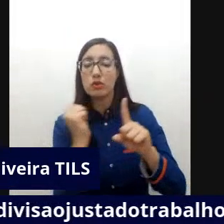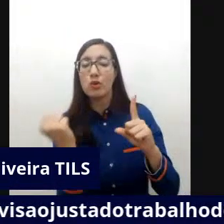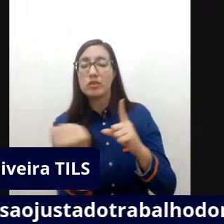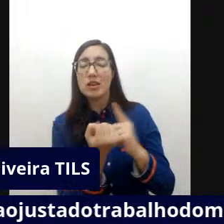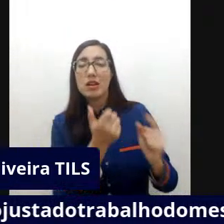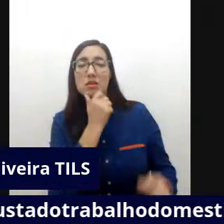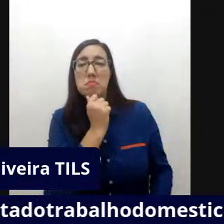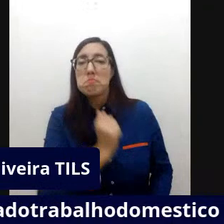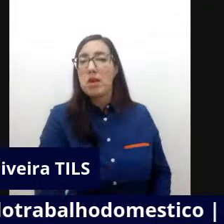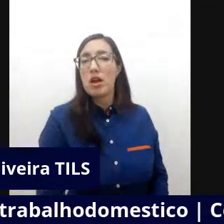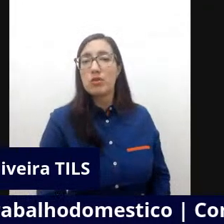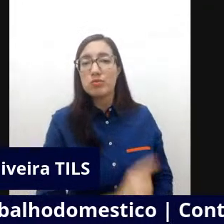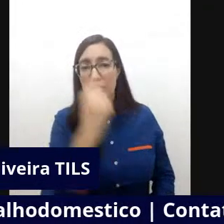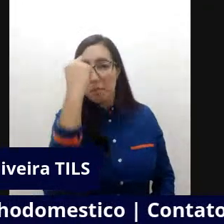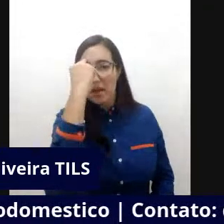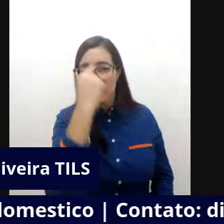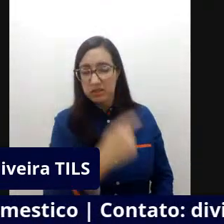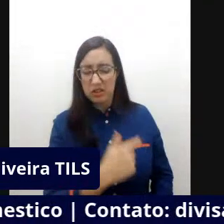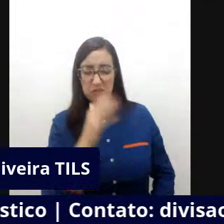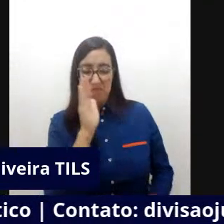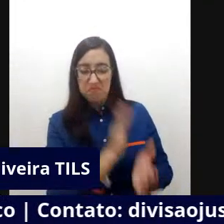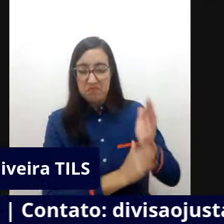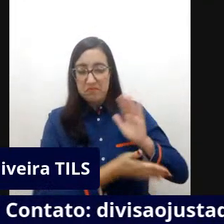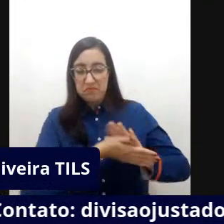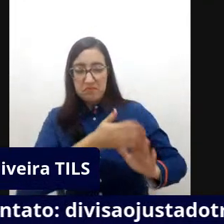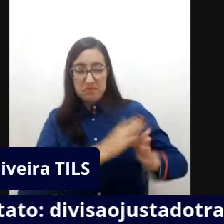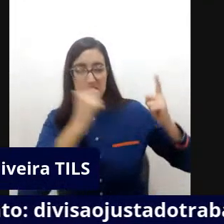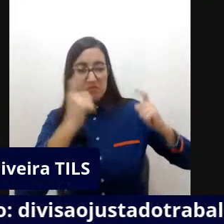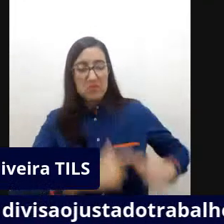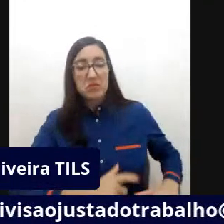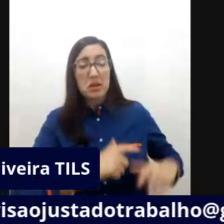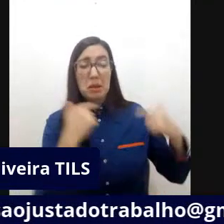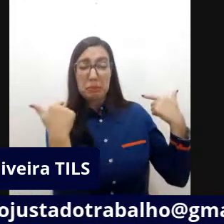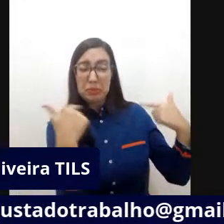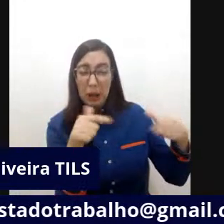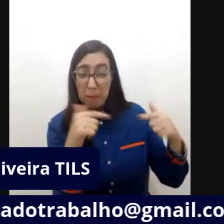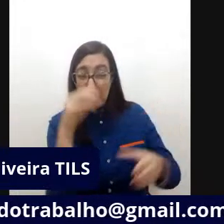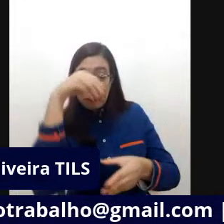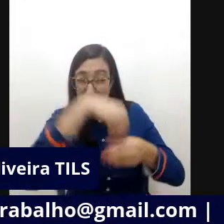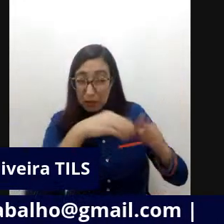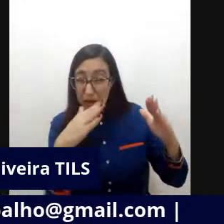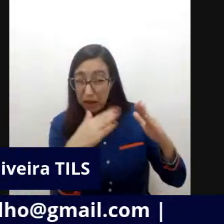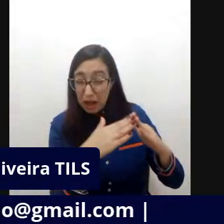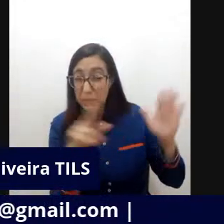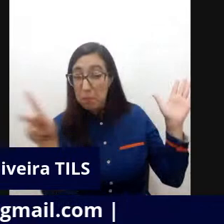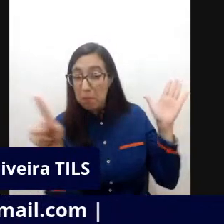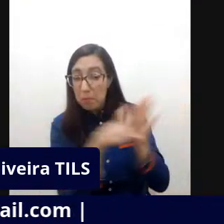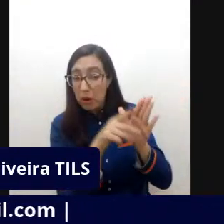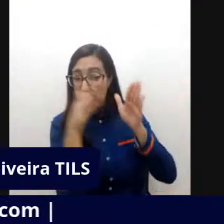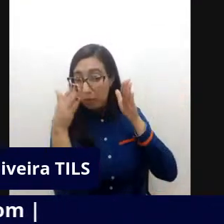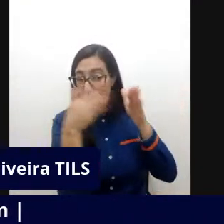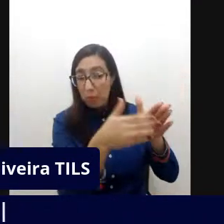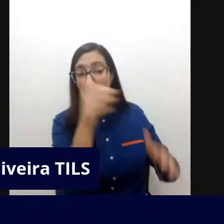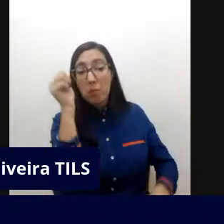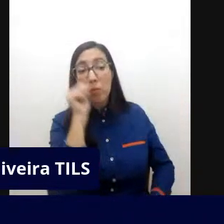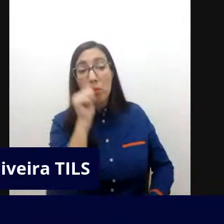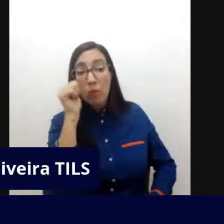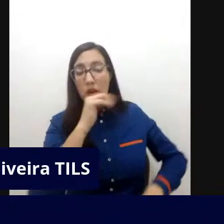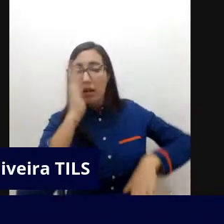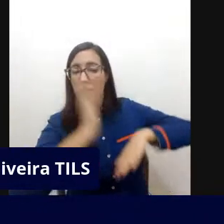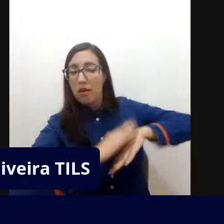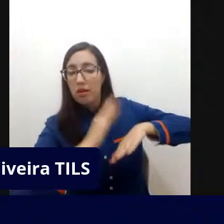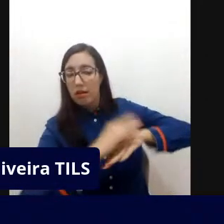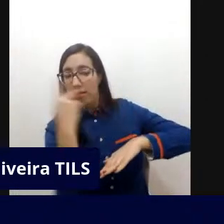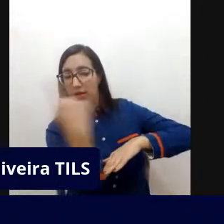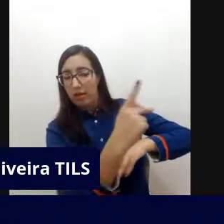E nós entendemos que não é coisa de mulher. Tarefas domésticas deve sim ser executada por